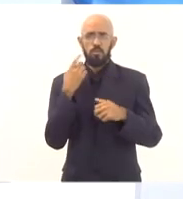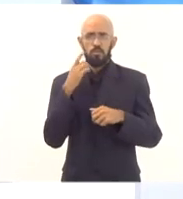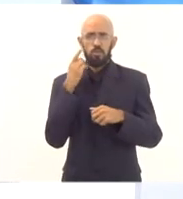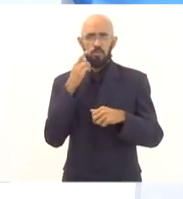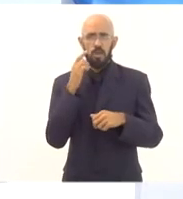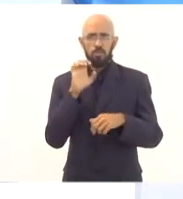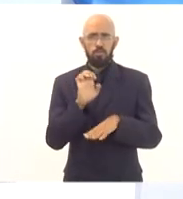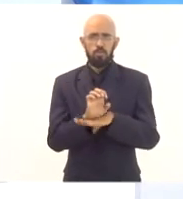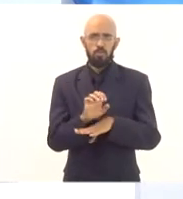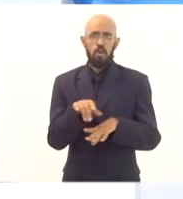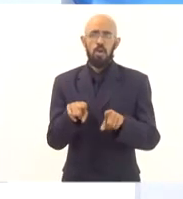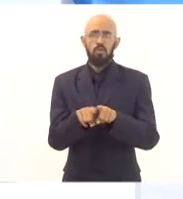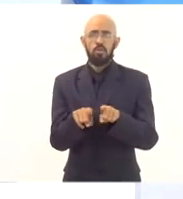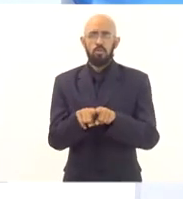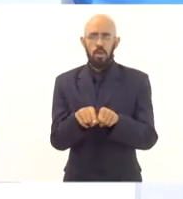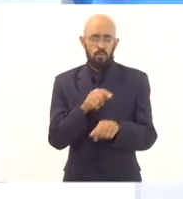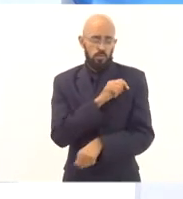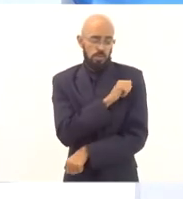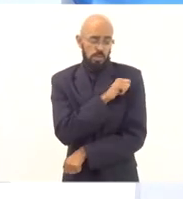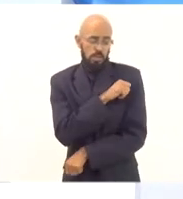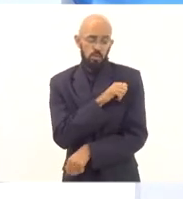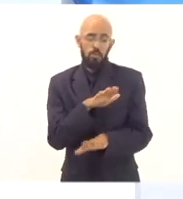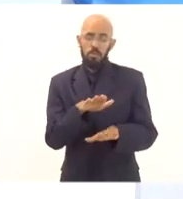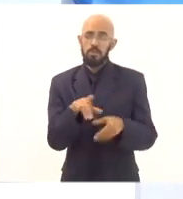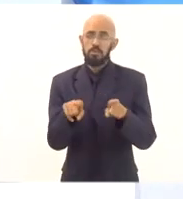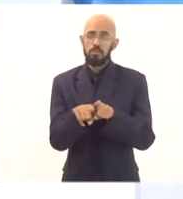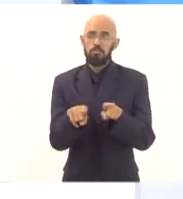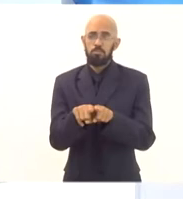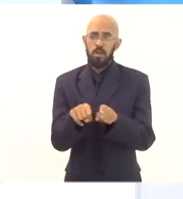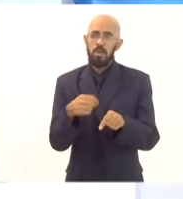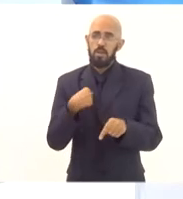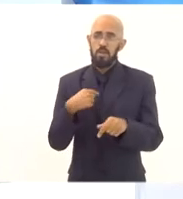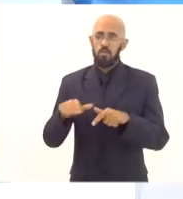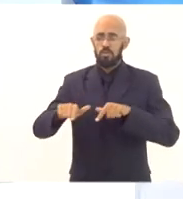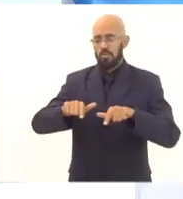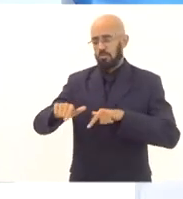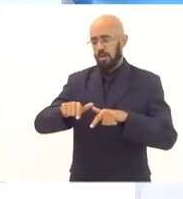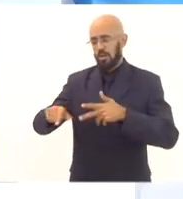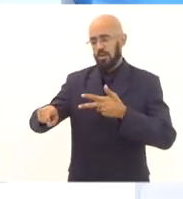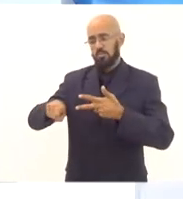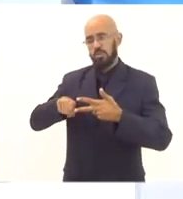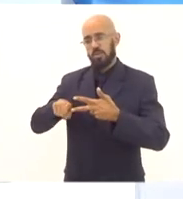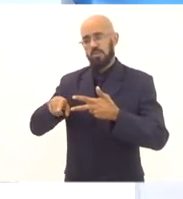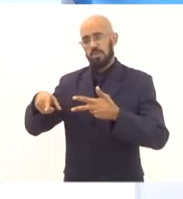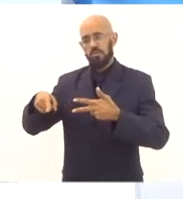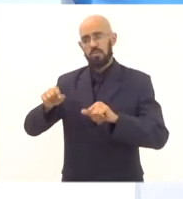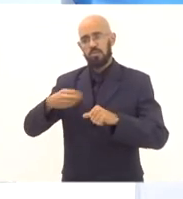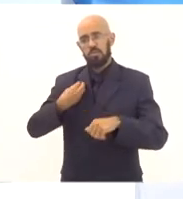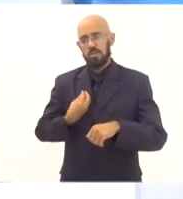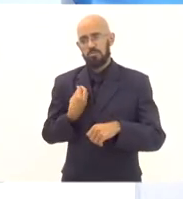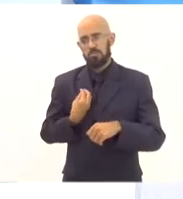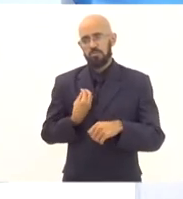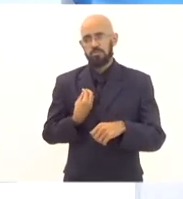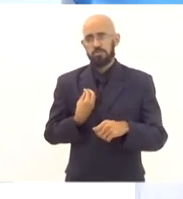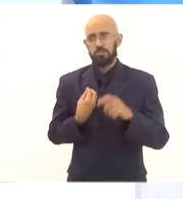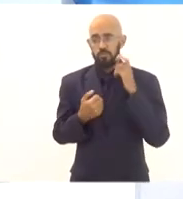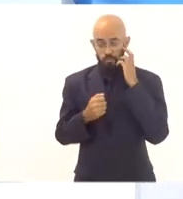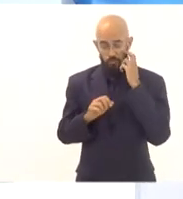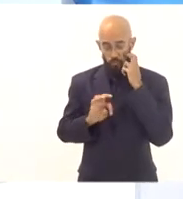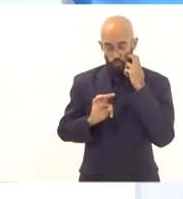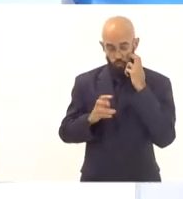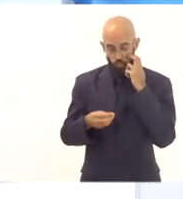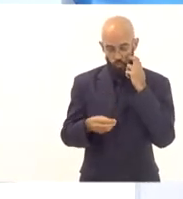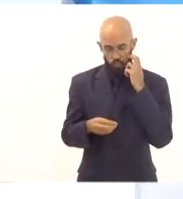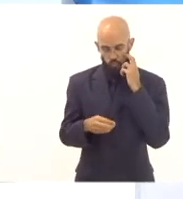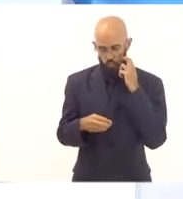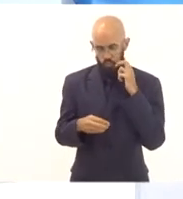deputado estadual como órgão fiscalizador mas também tive no executivo né participando desse dessa toda essa programação